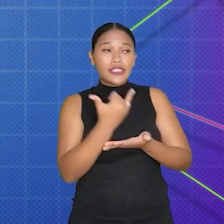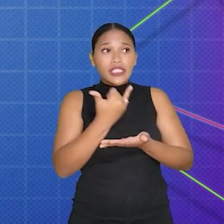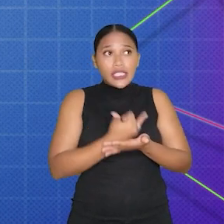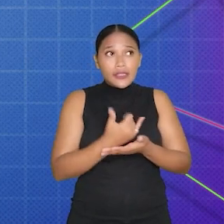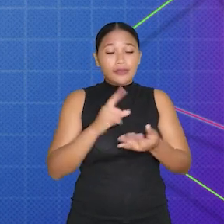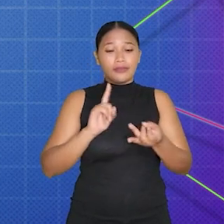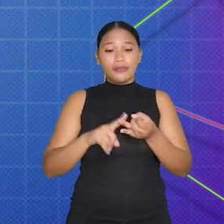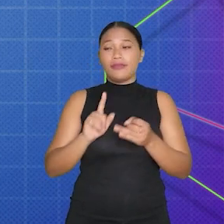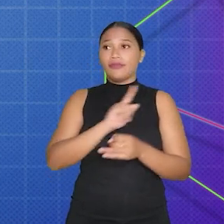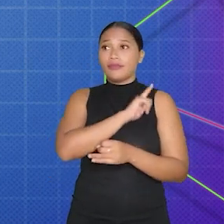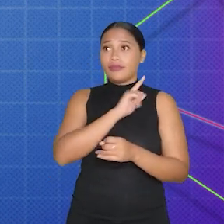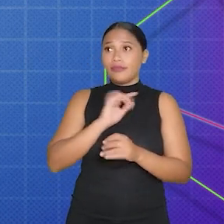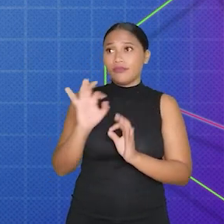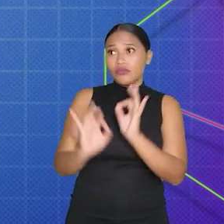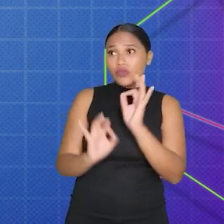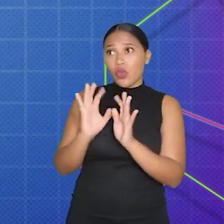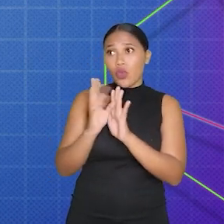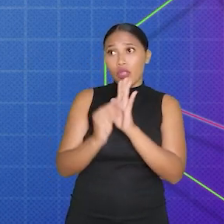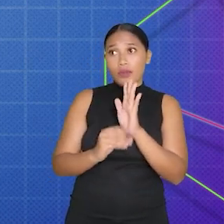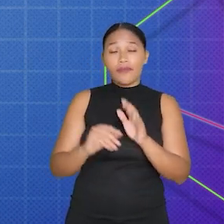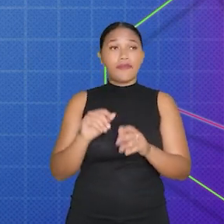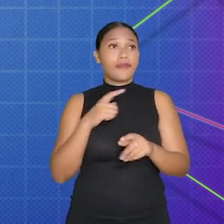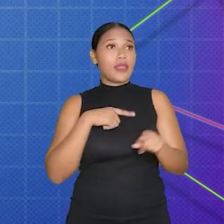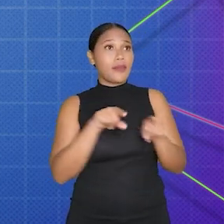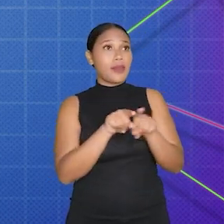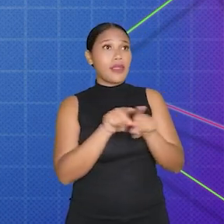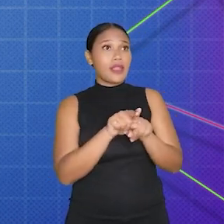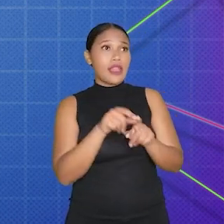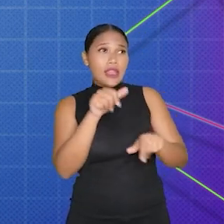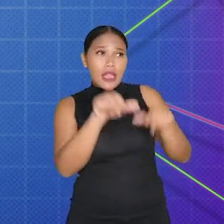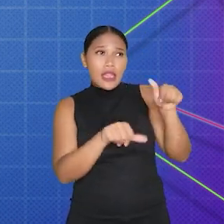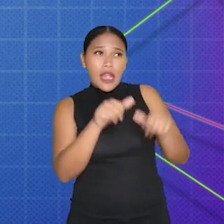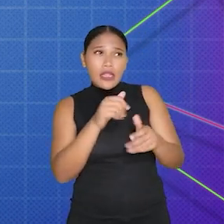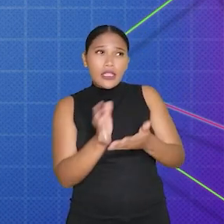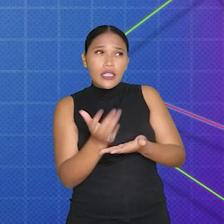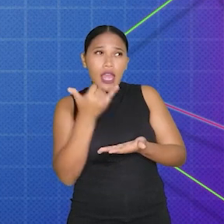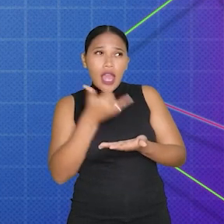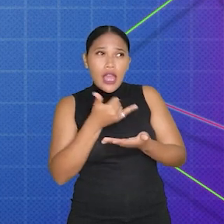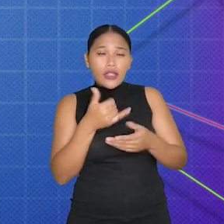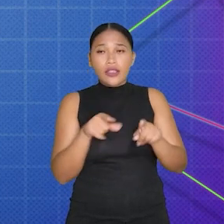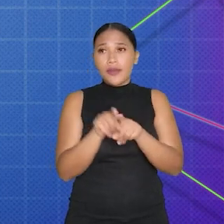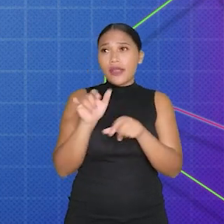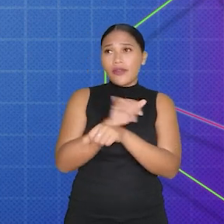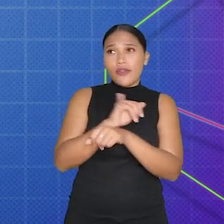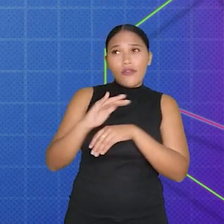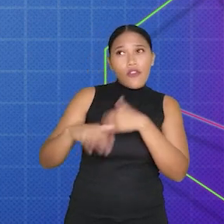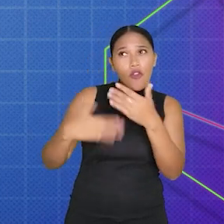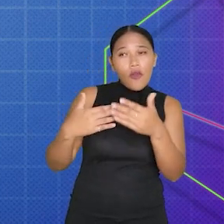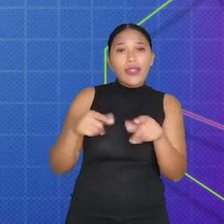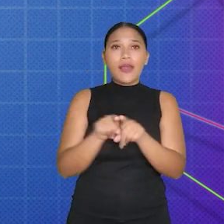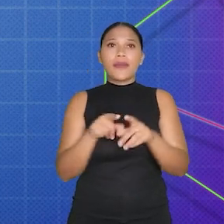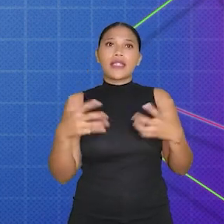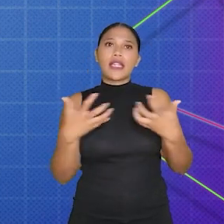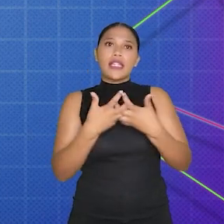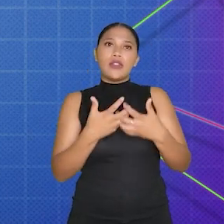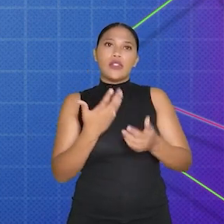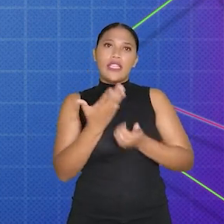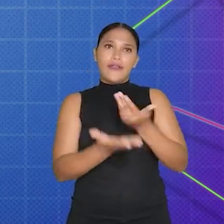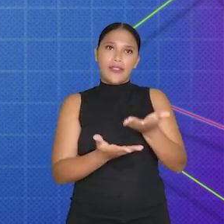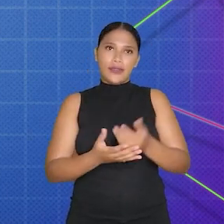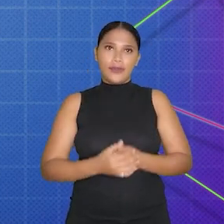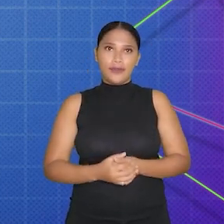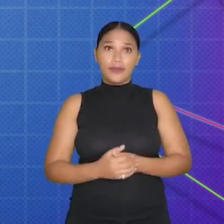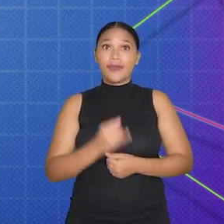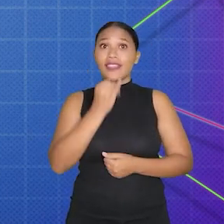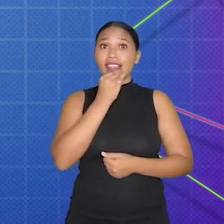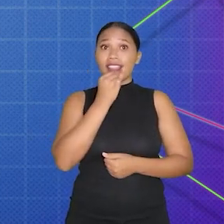usuário, banco de dados, gerenciamento de conteúdo, APIs, análise de dados, ferramentas de desenvolvimento e